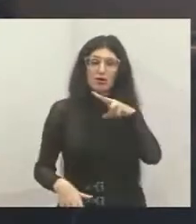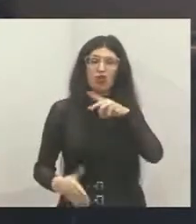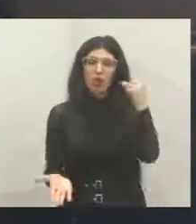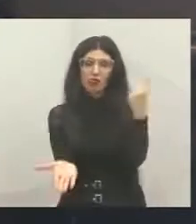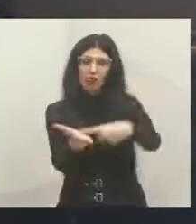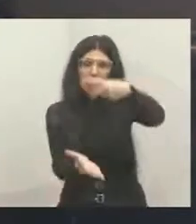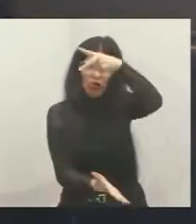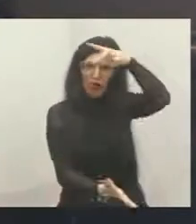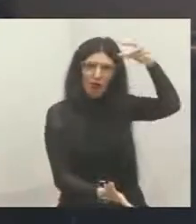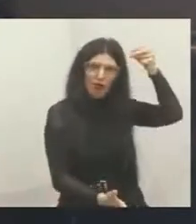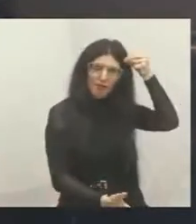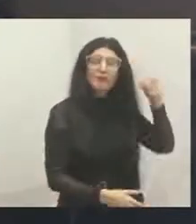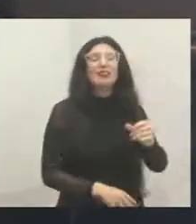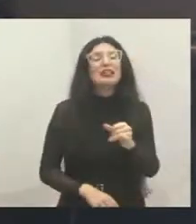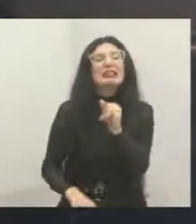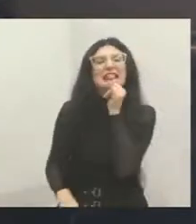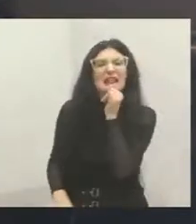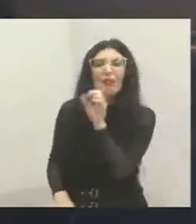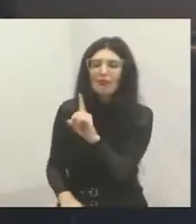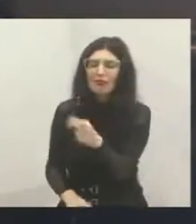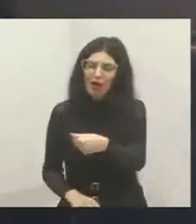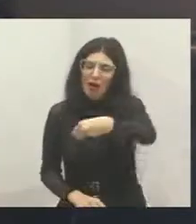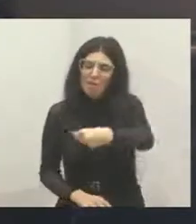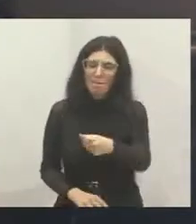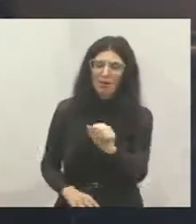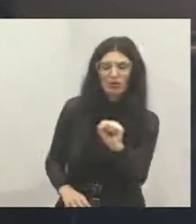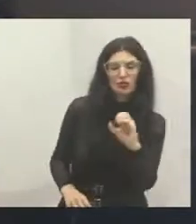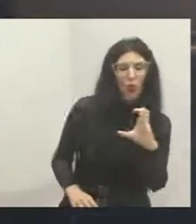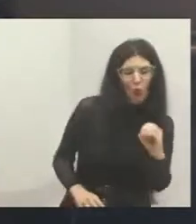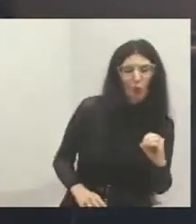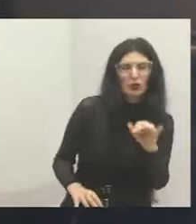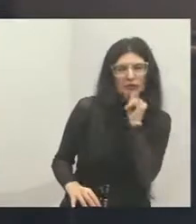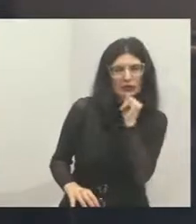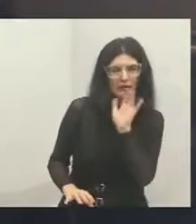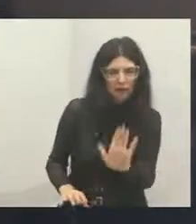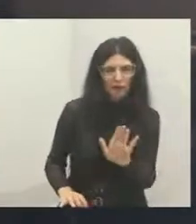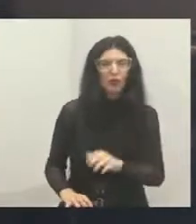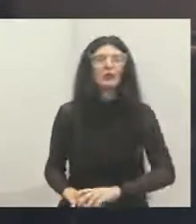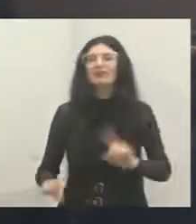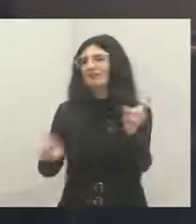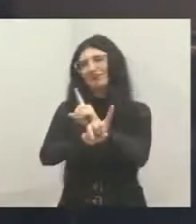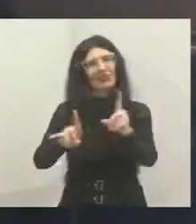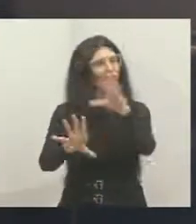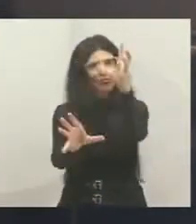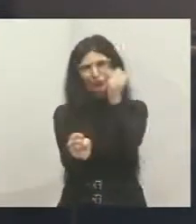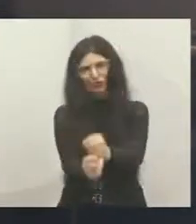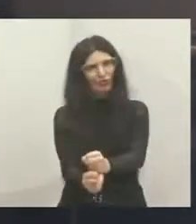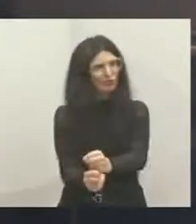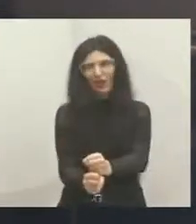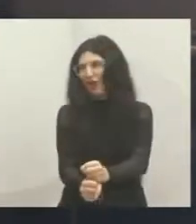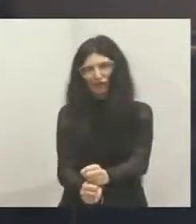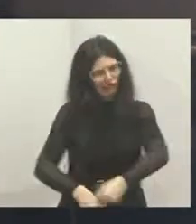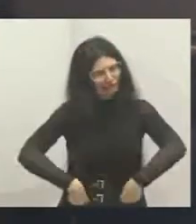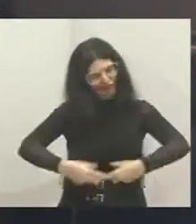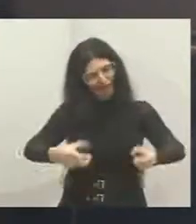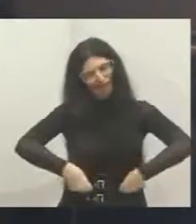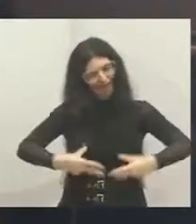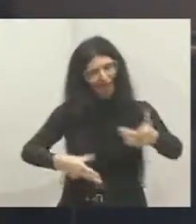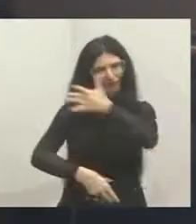Damasco, que é um valor expressivo, não está no total da despesa com